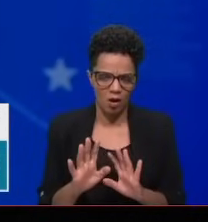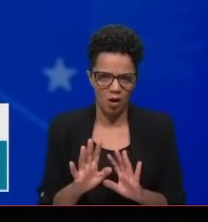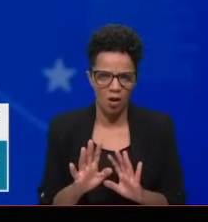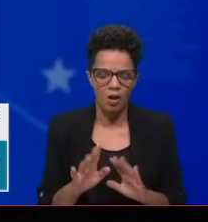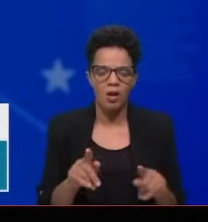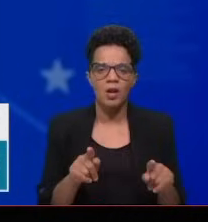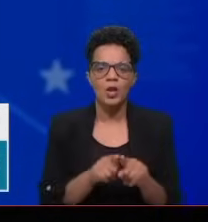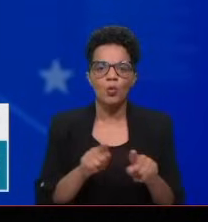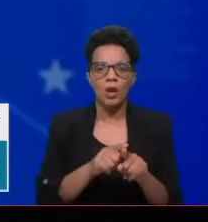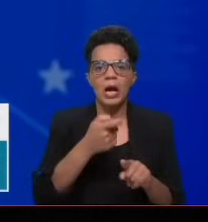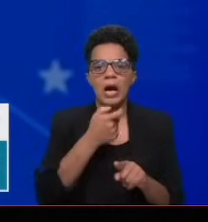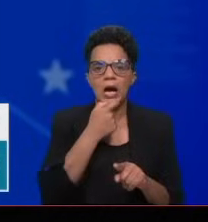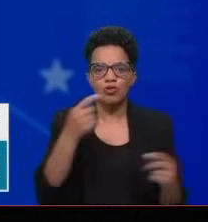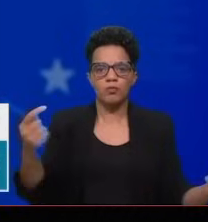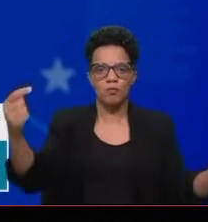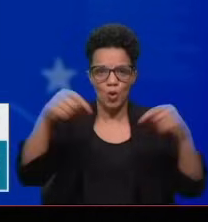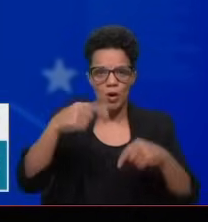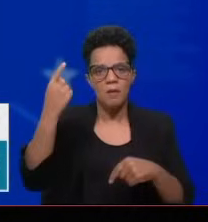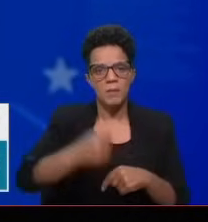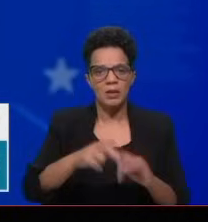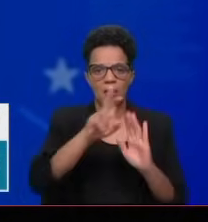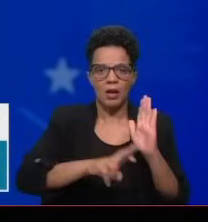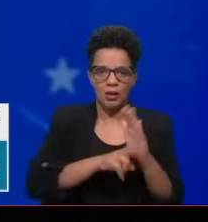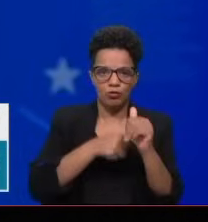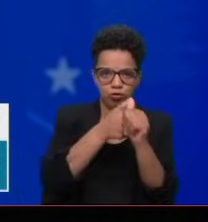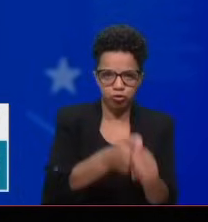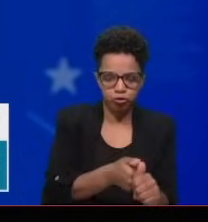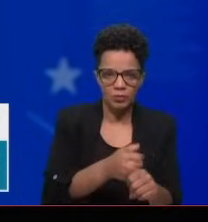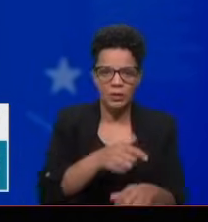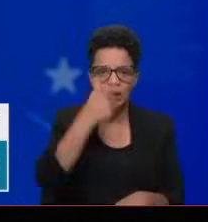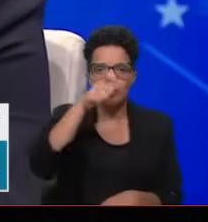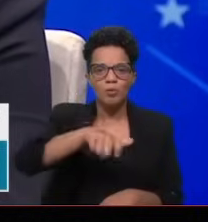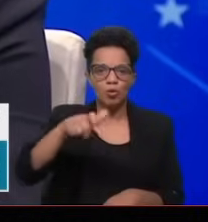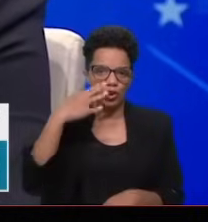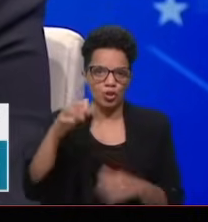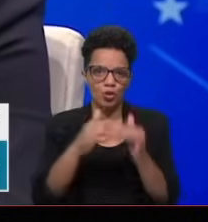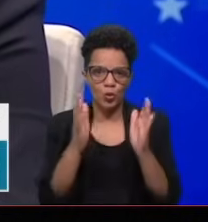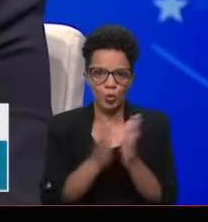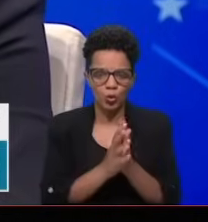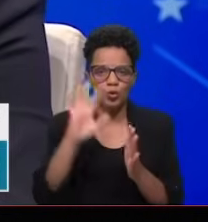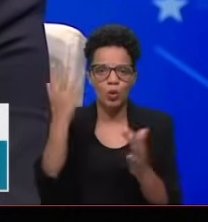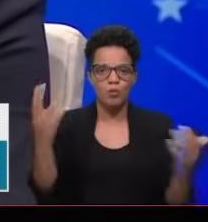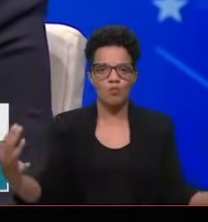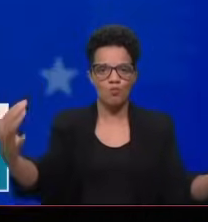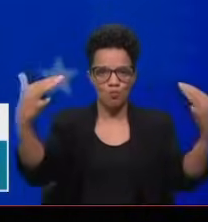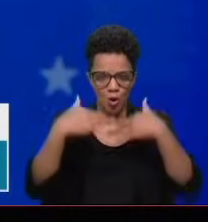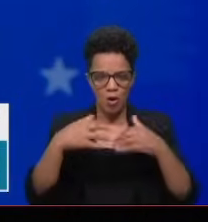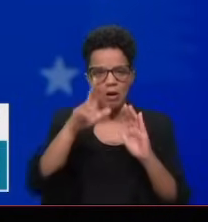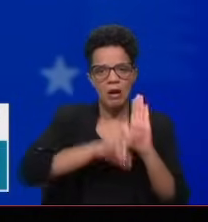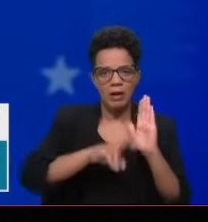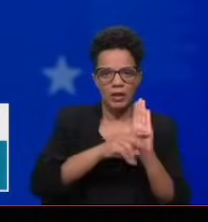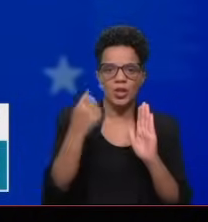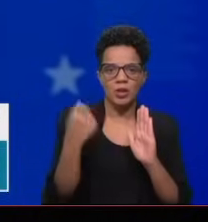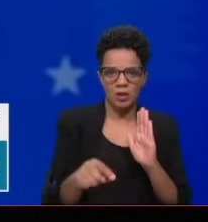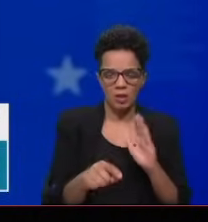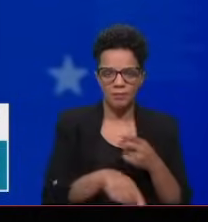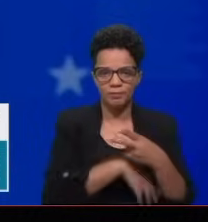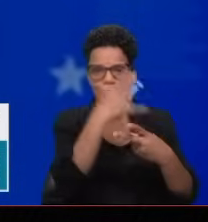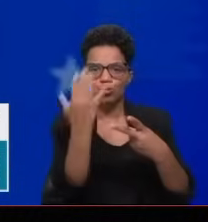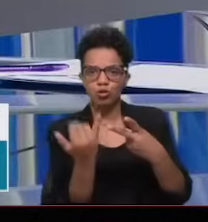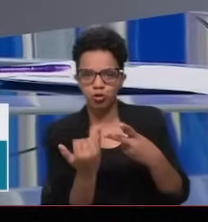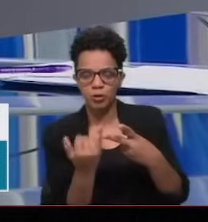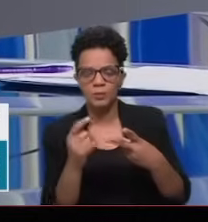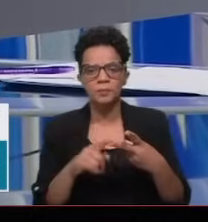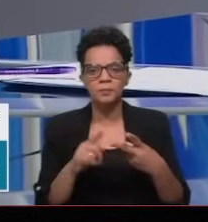porta portas escancaradas e portanto todos os todos os imigrantes que chegam cá chegam com regras ponto um ponto dois